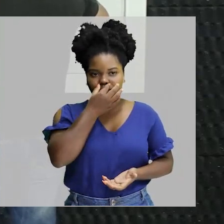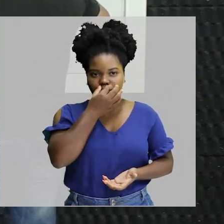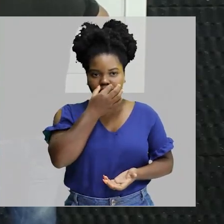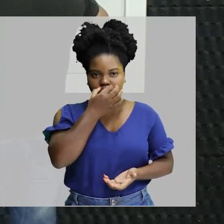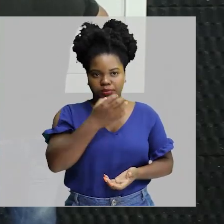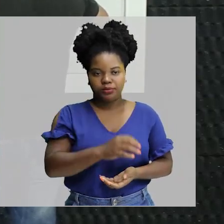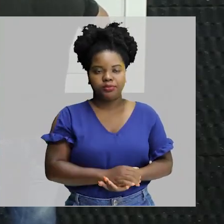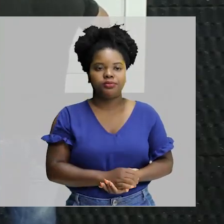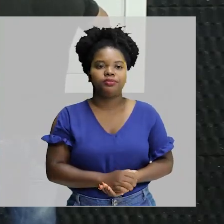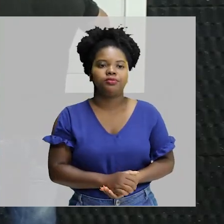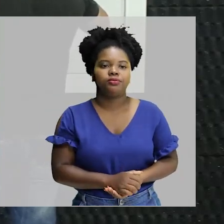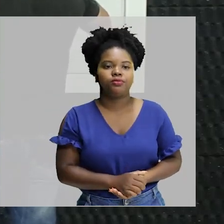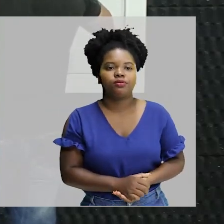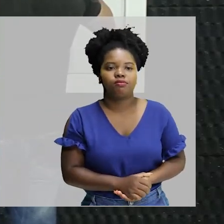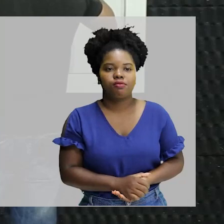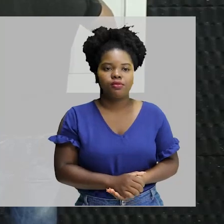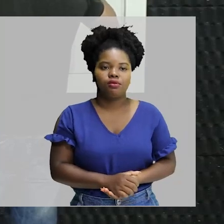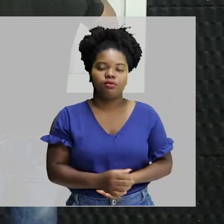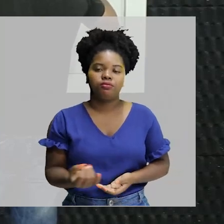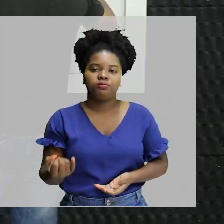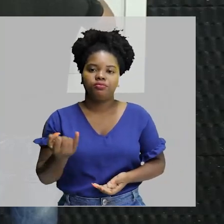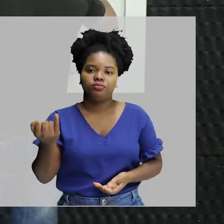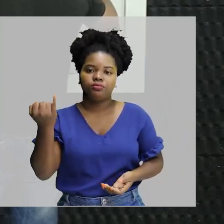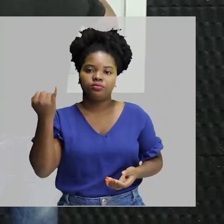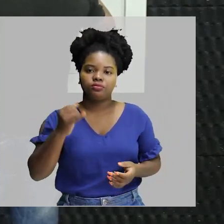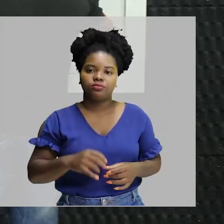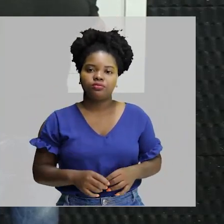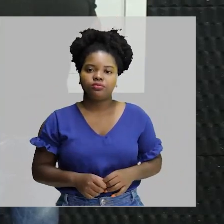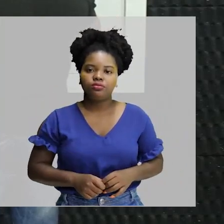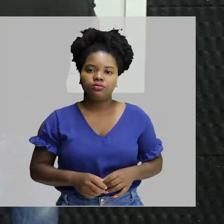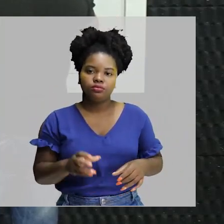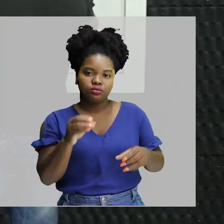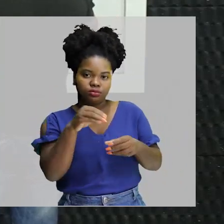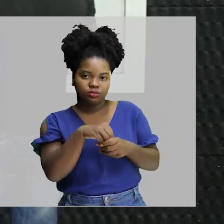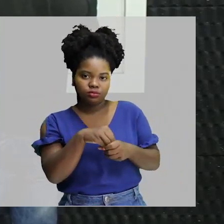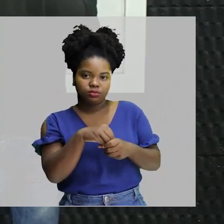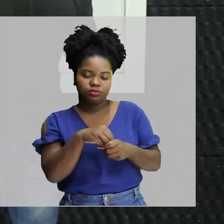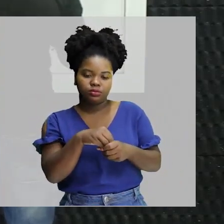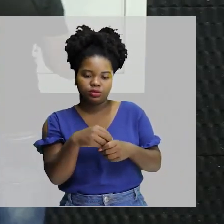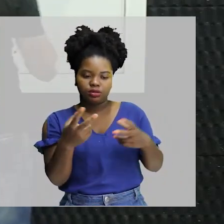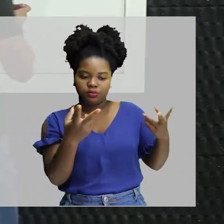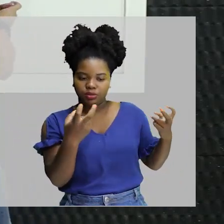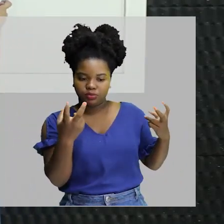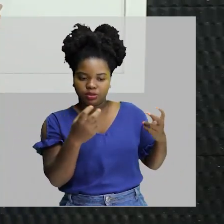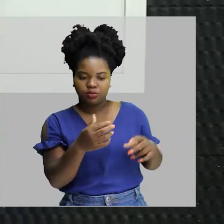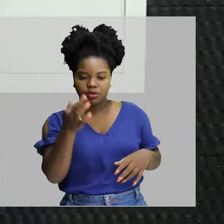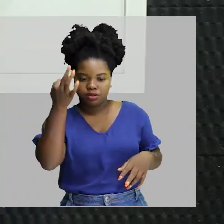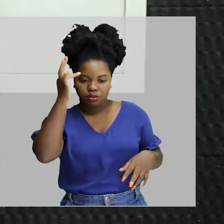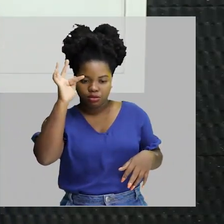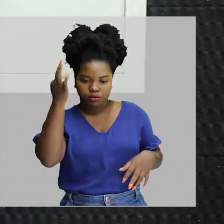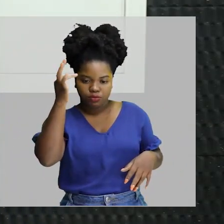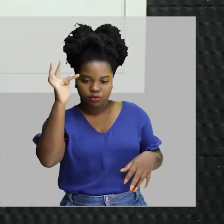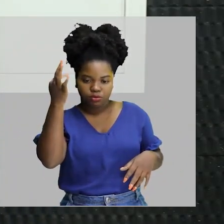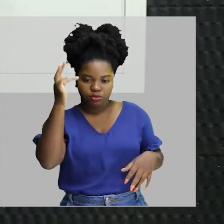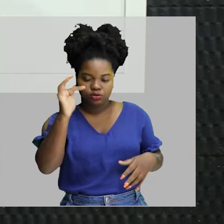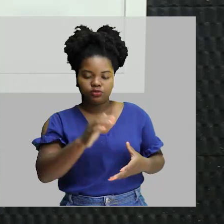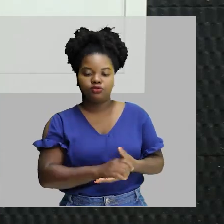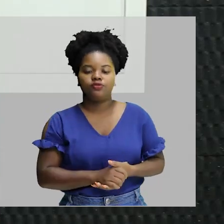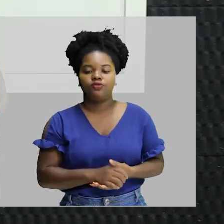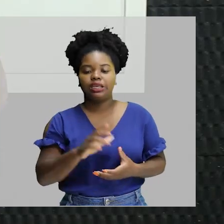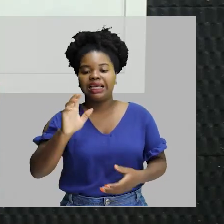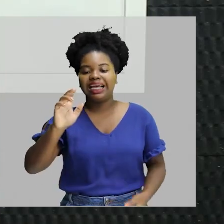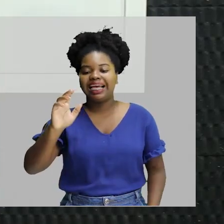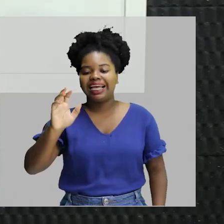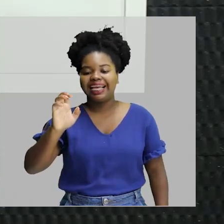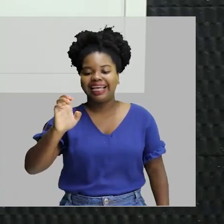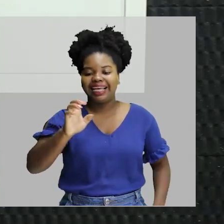são prerrogativas importantes dentro da análise das filosofias éticas